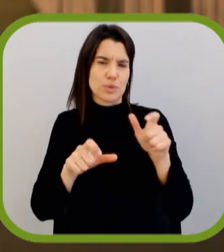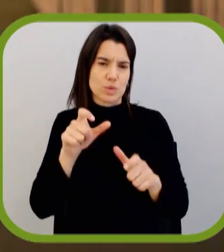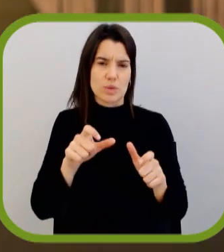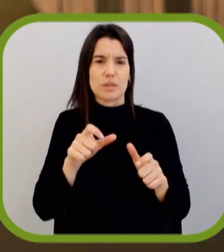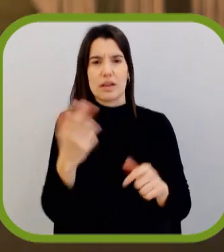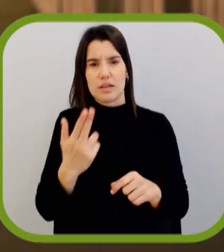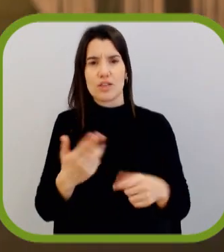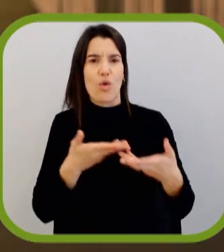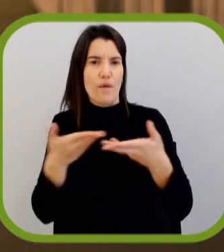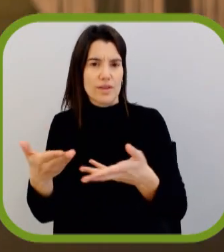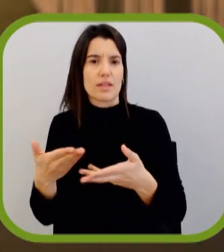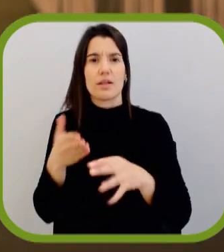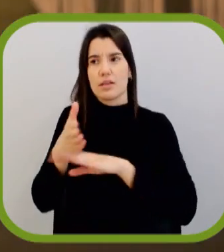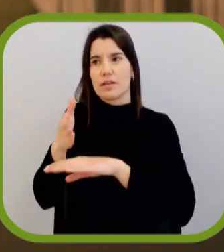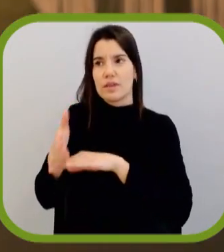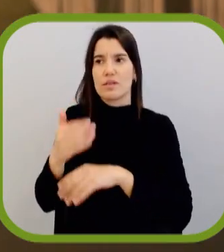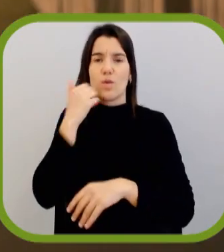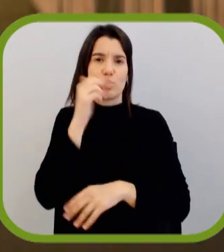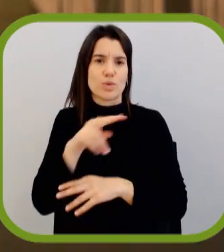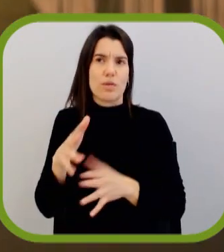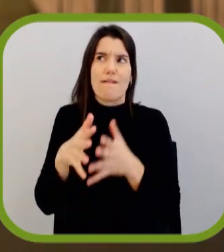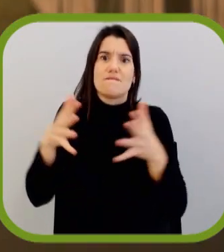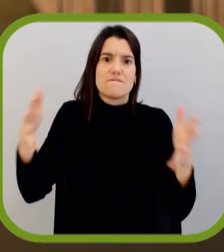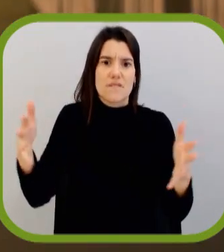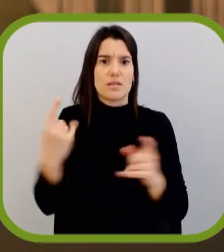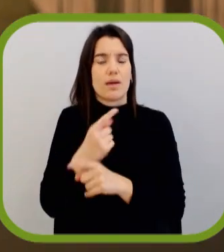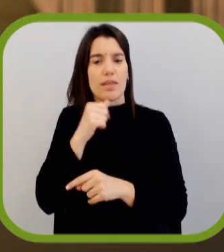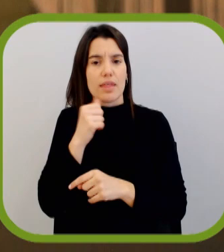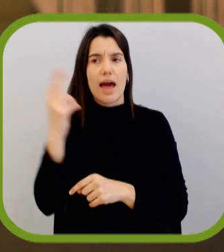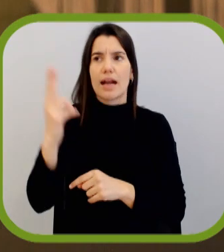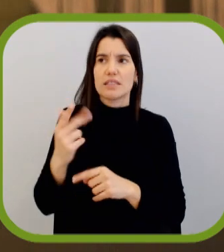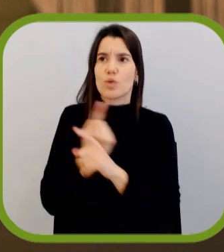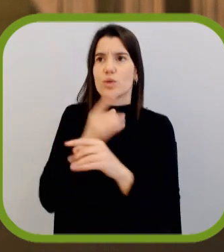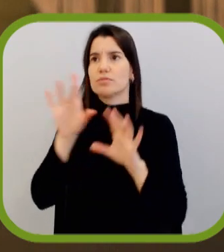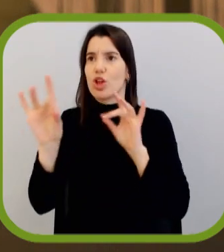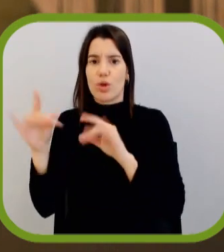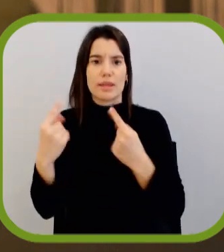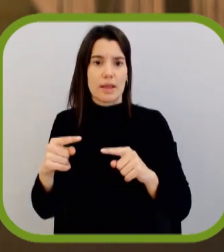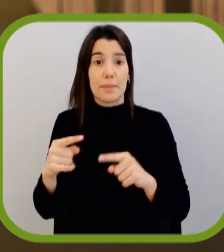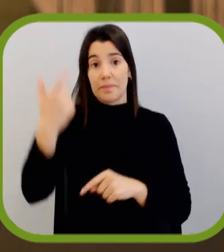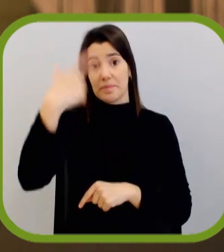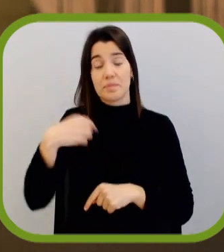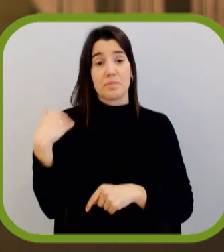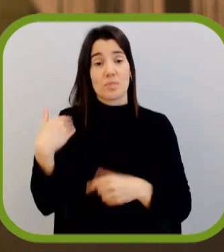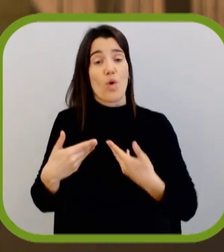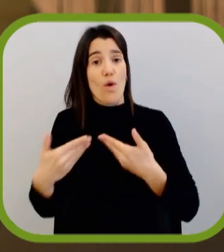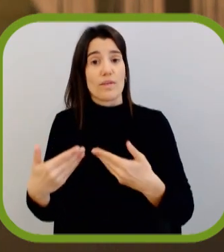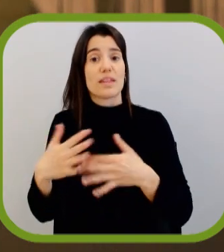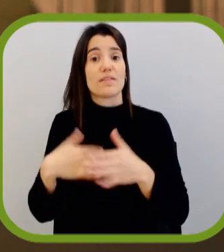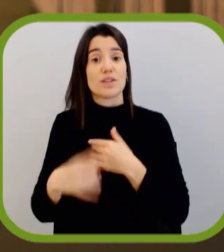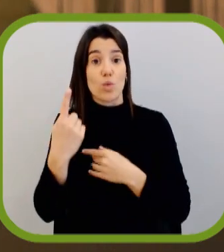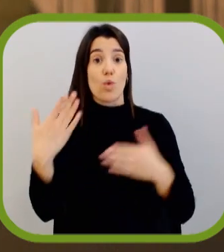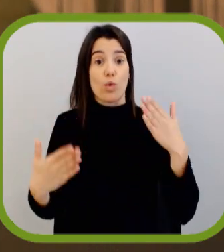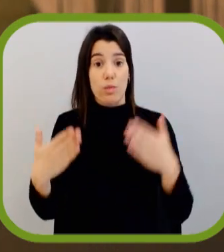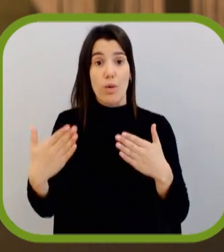artistas para fazerem intervenções no próprio museu, é um museu enorme e tal, e tem sempre umas intervenções de artistas. E convidaram-me a mim para fazer um